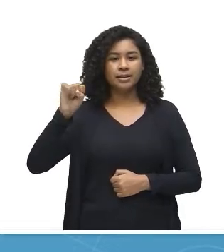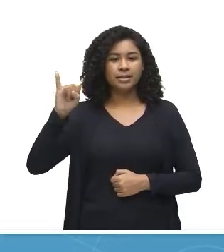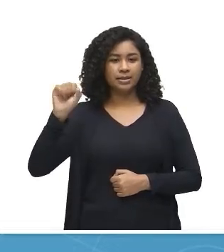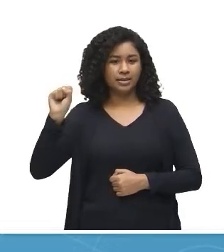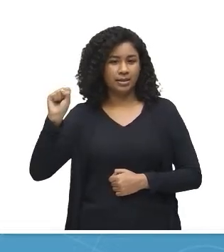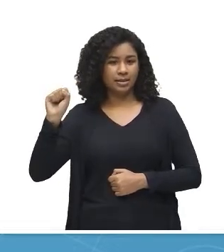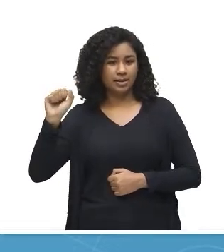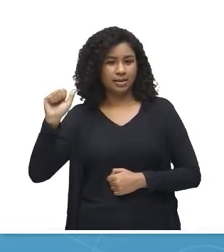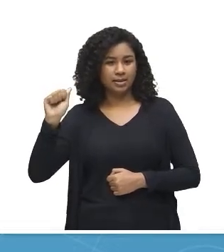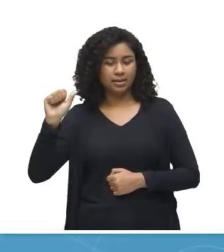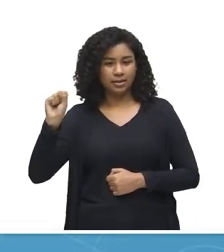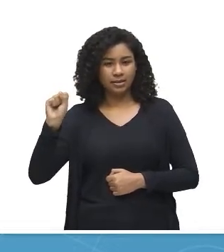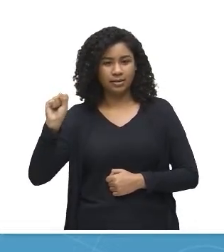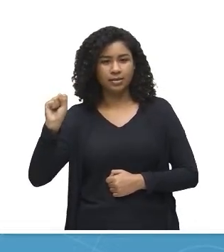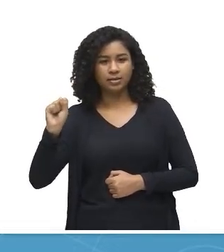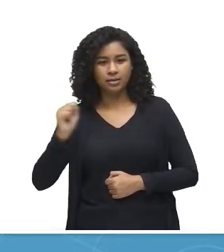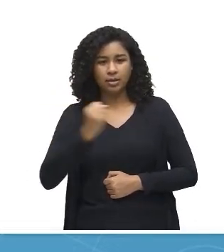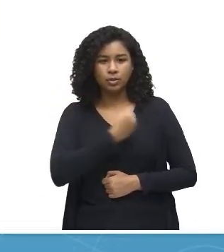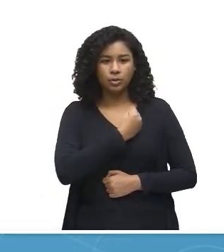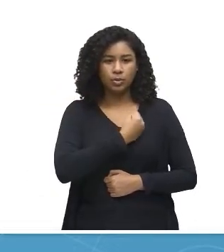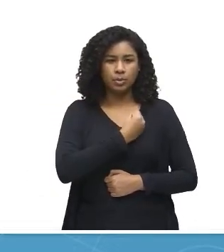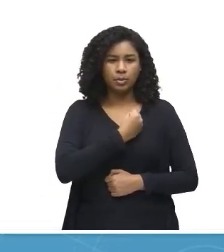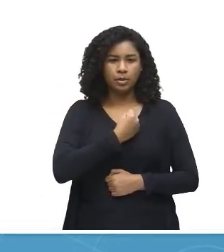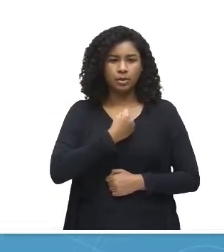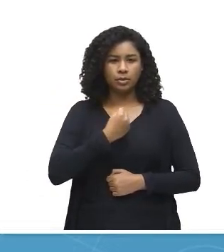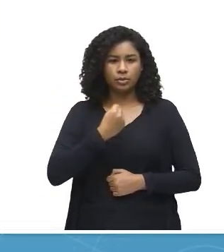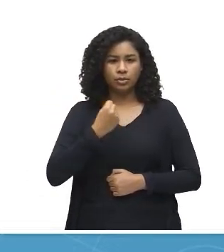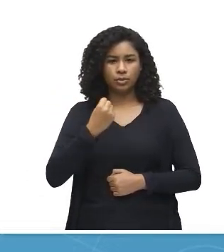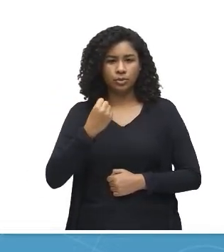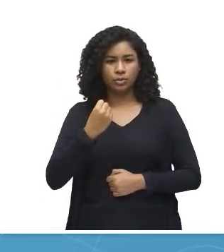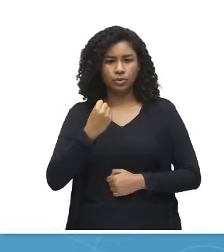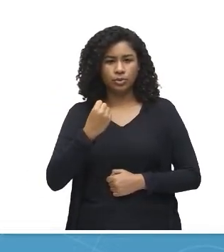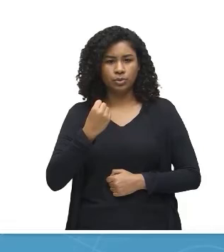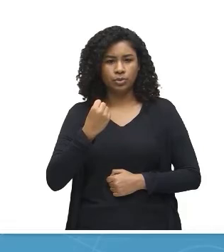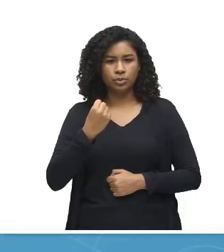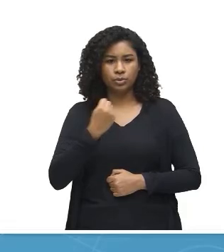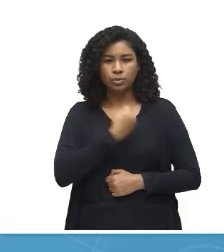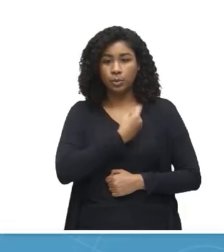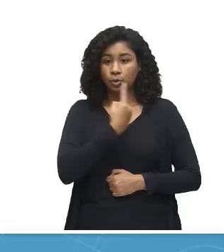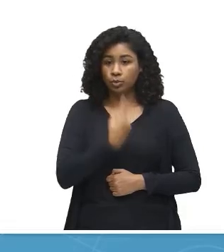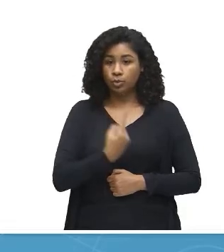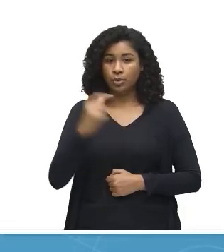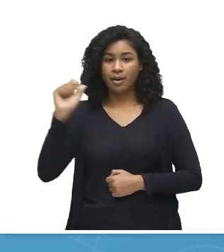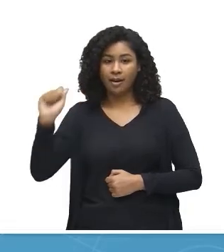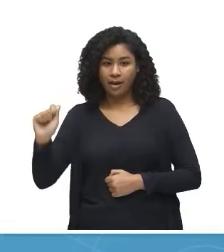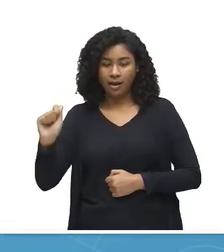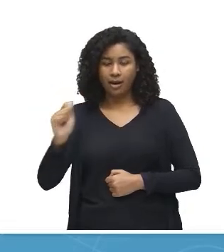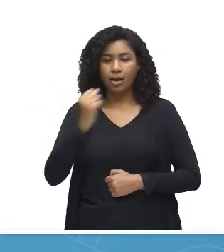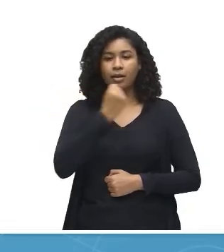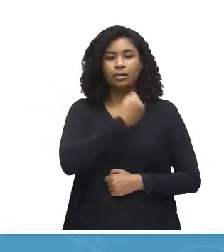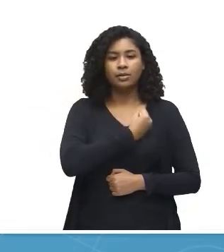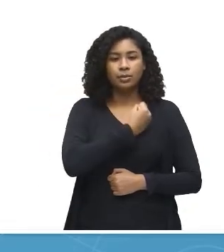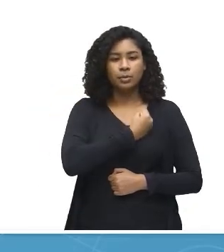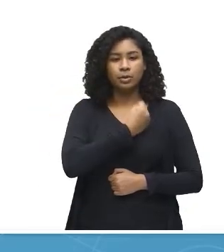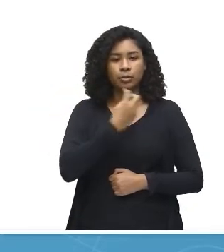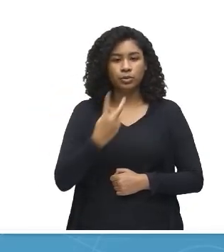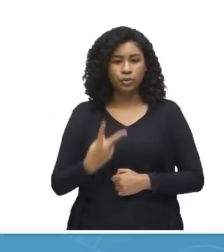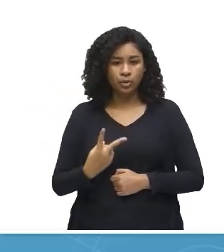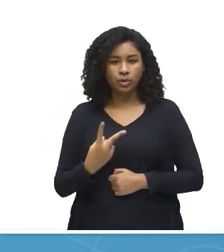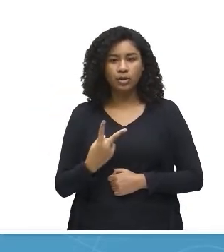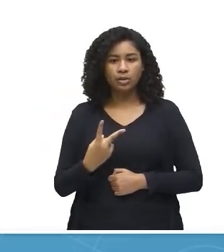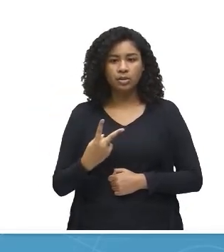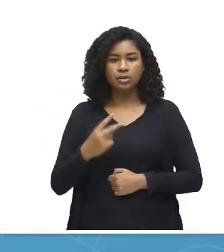colocou também na questão número 2, a primeira ele achou que era a letra A, já divergiu dos colegas, né? Na segunda questão ele